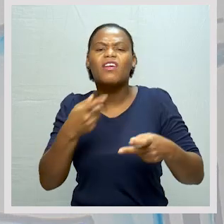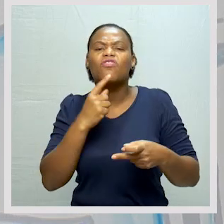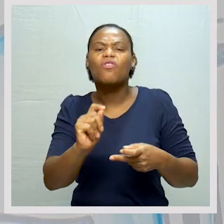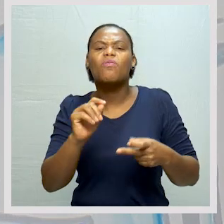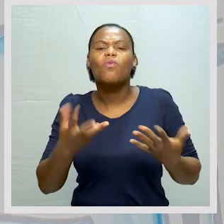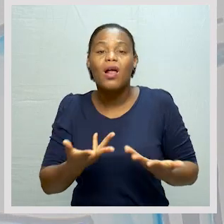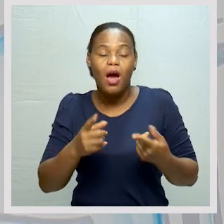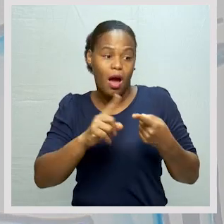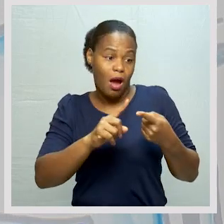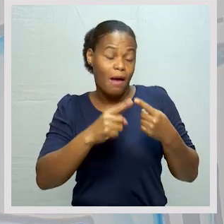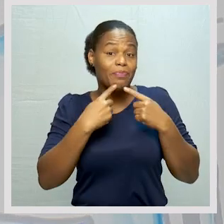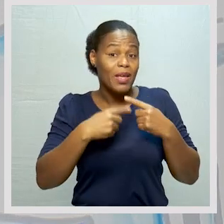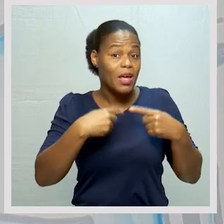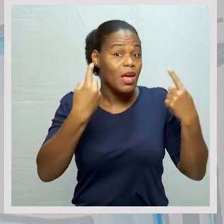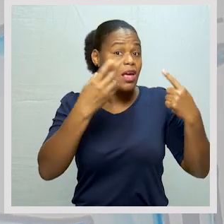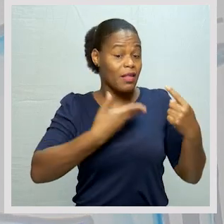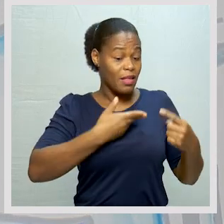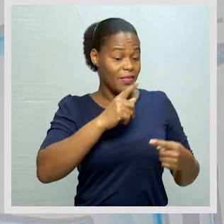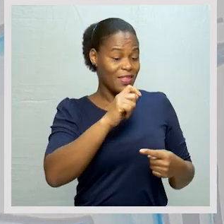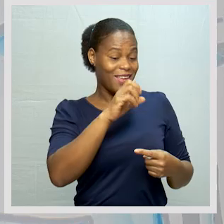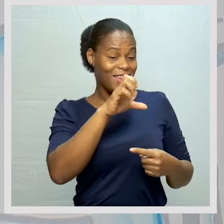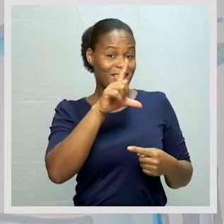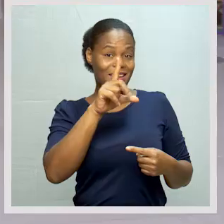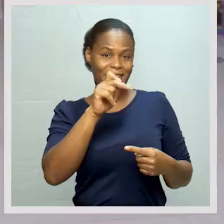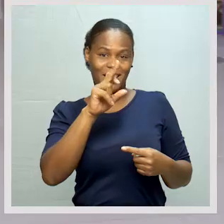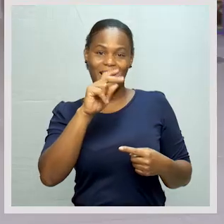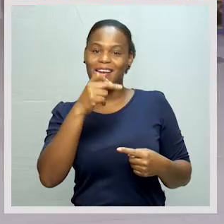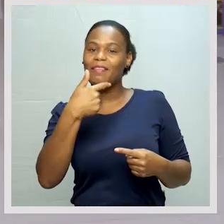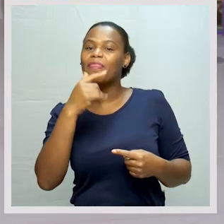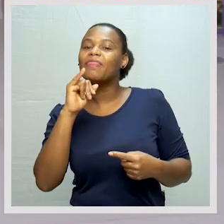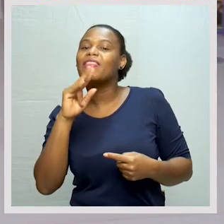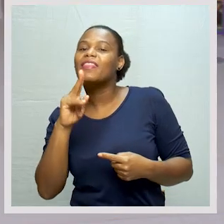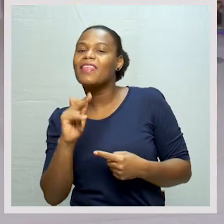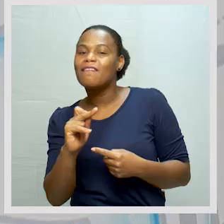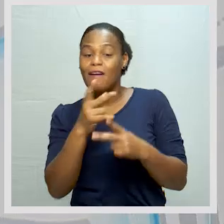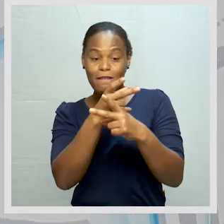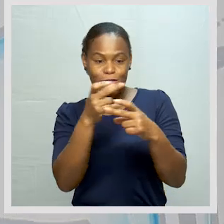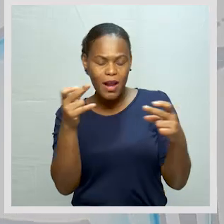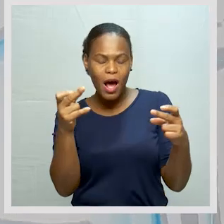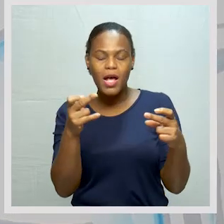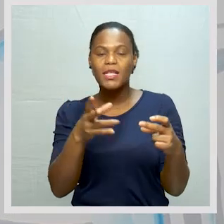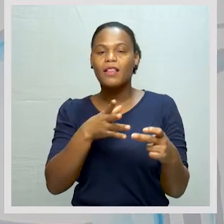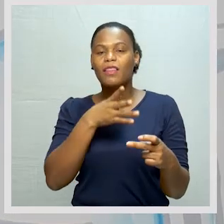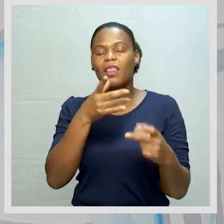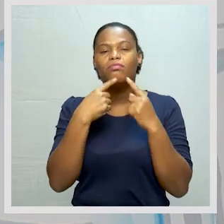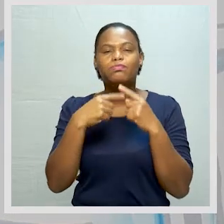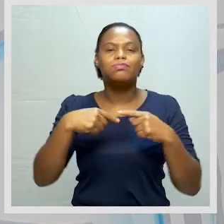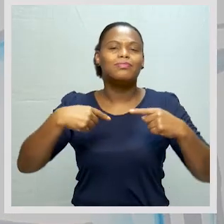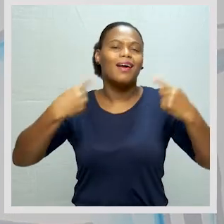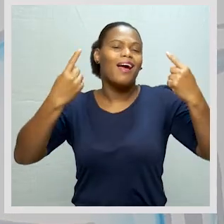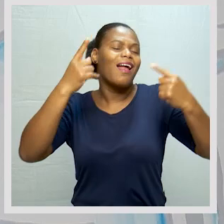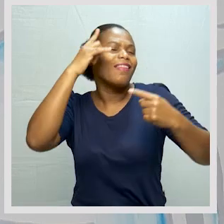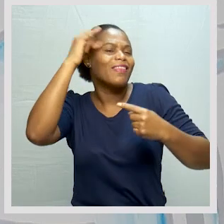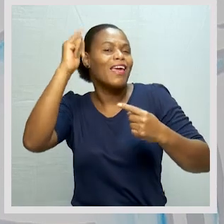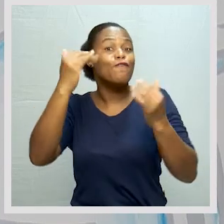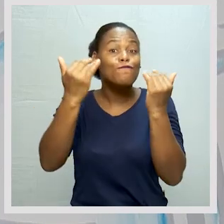Isso, vimos frase declarativa, é a frase que faz o quê? Isso, é a frase que declara uma